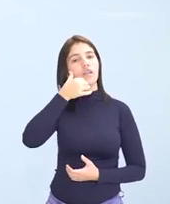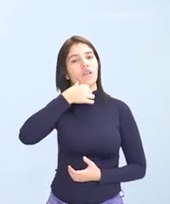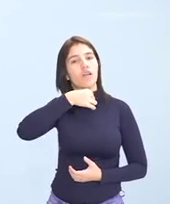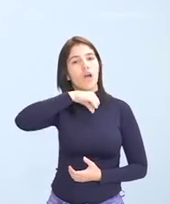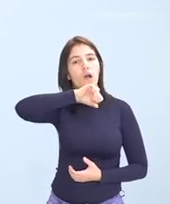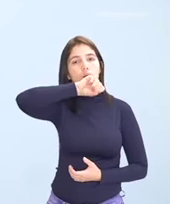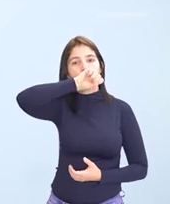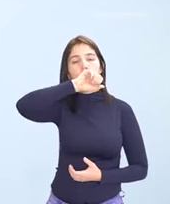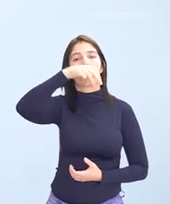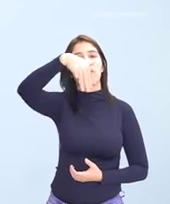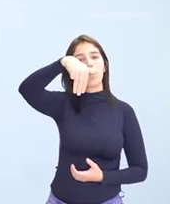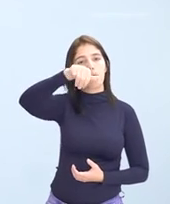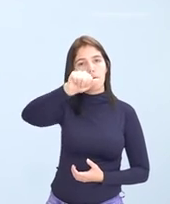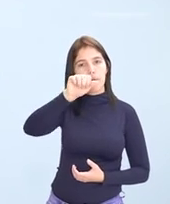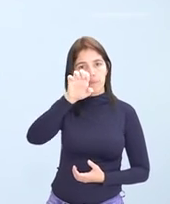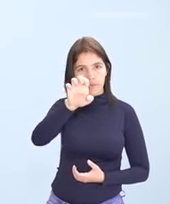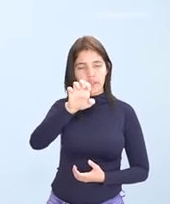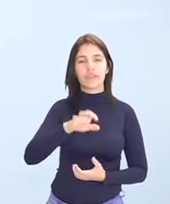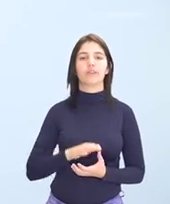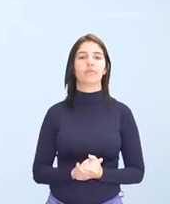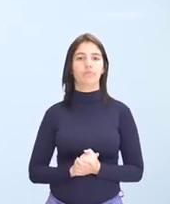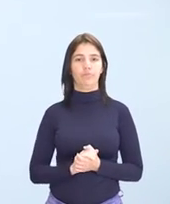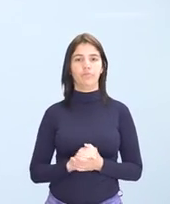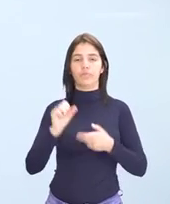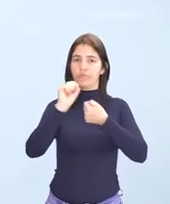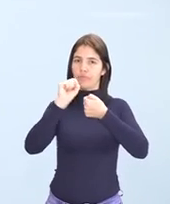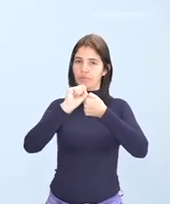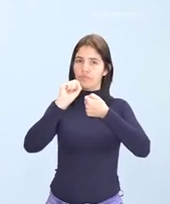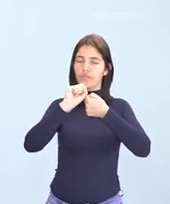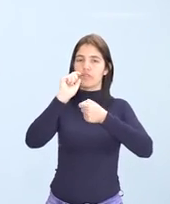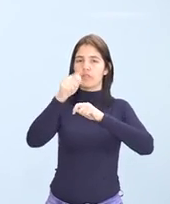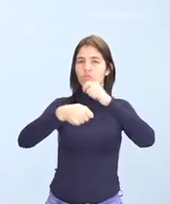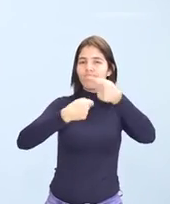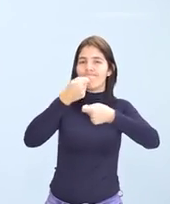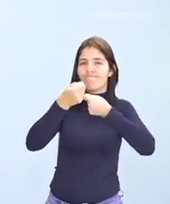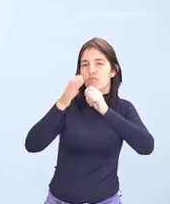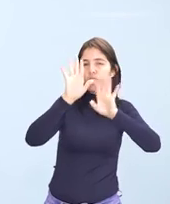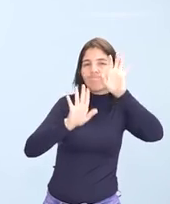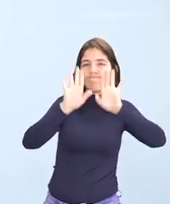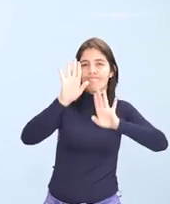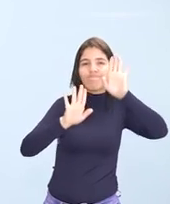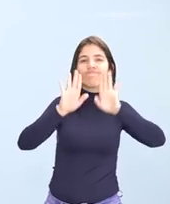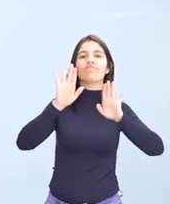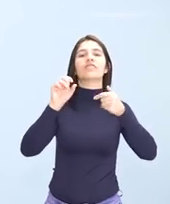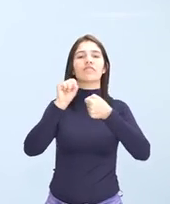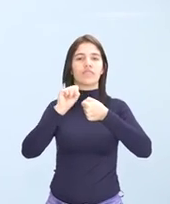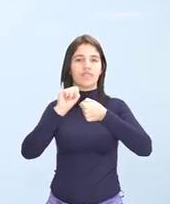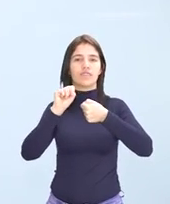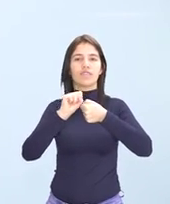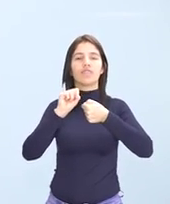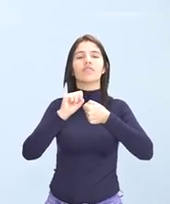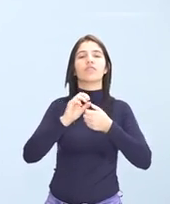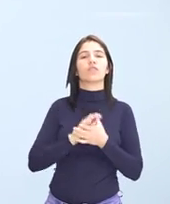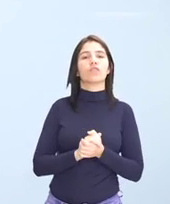mãe. São exemplos onde eu faço o sinal com movimento e faço